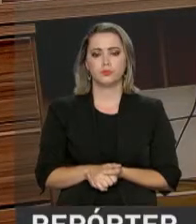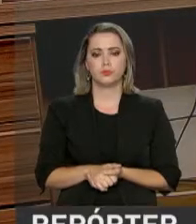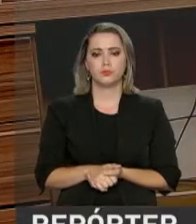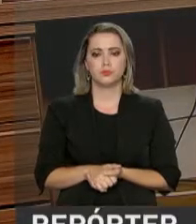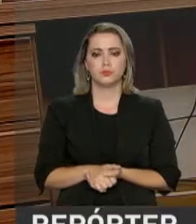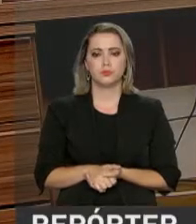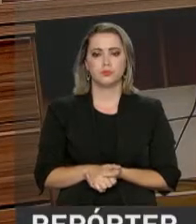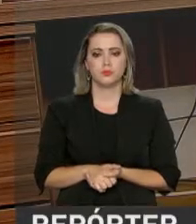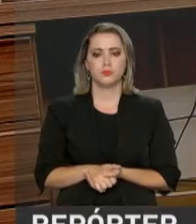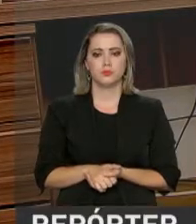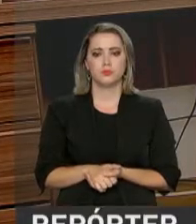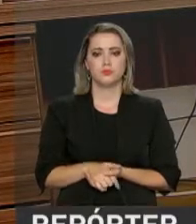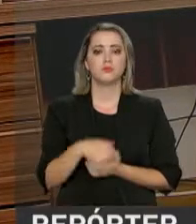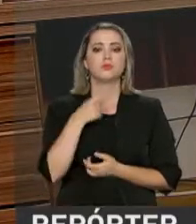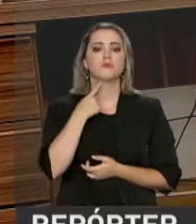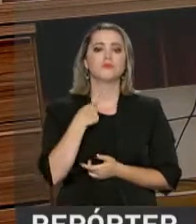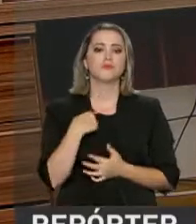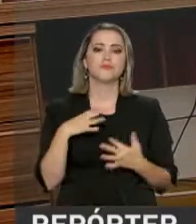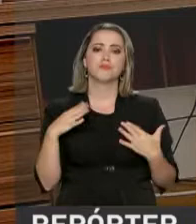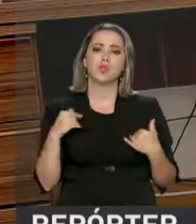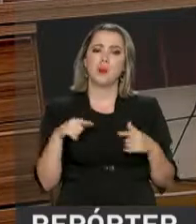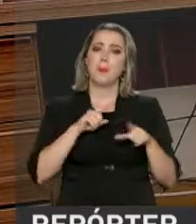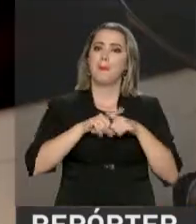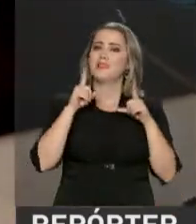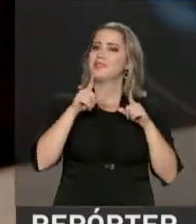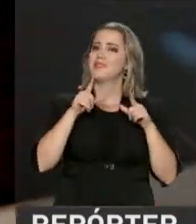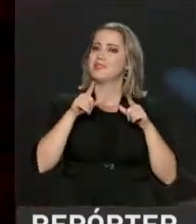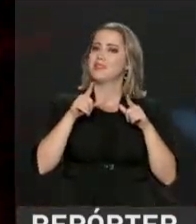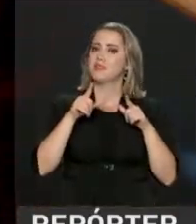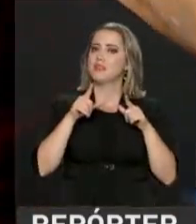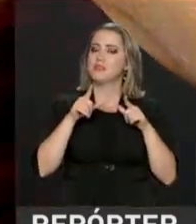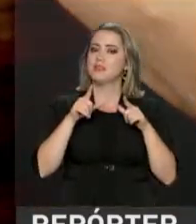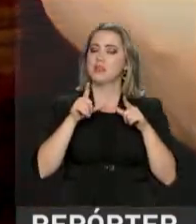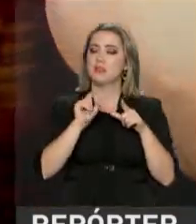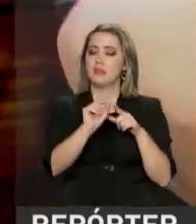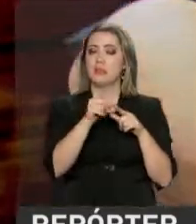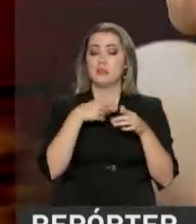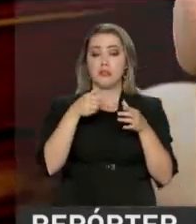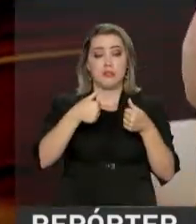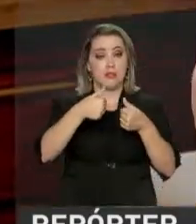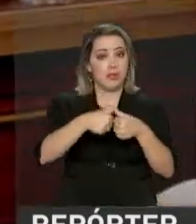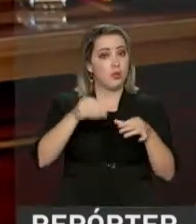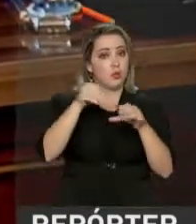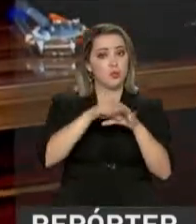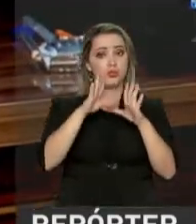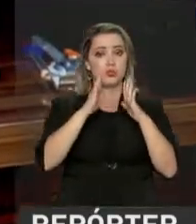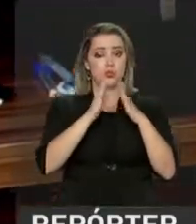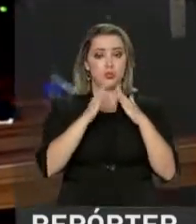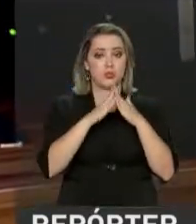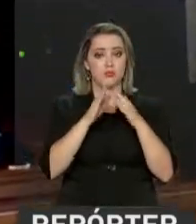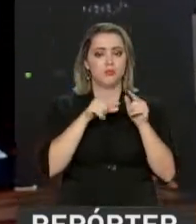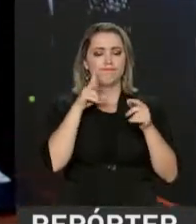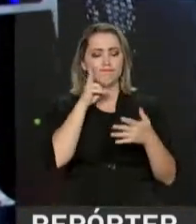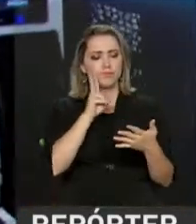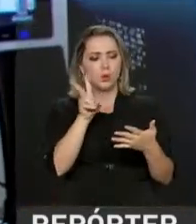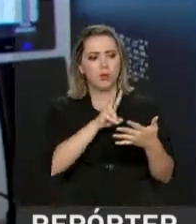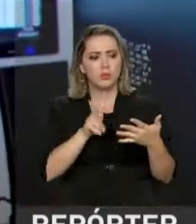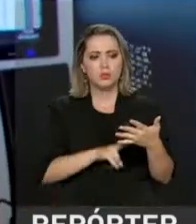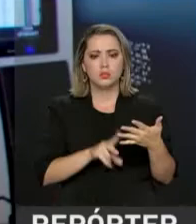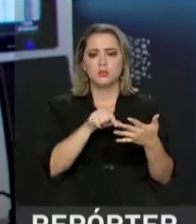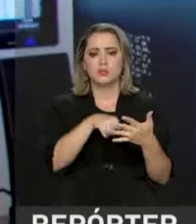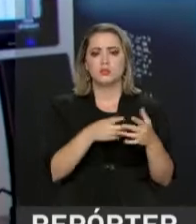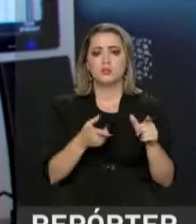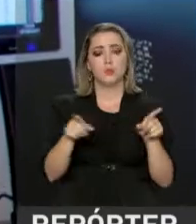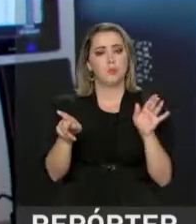à vontade mas trabalhando essa é a rotina de marden há cinco anos analisa processos no escritório